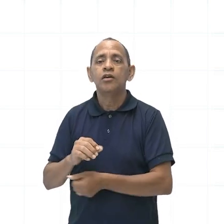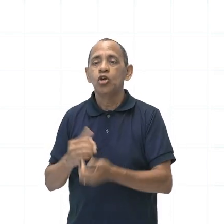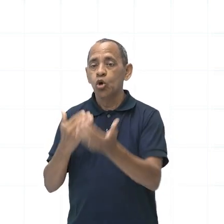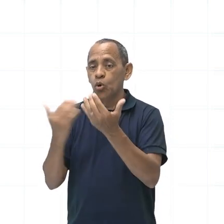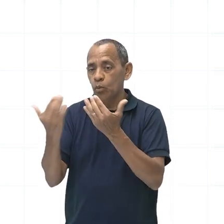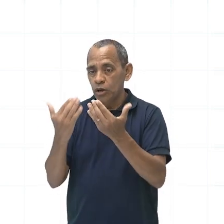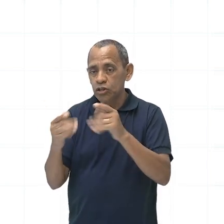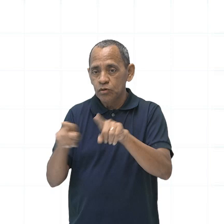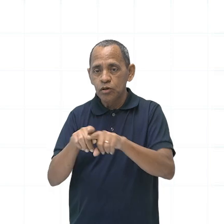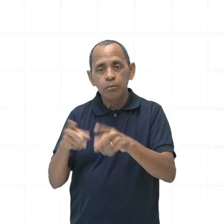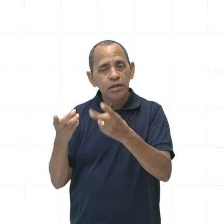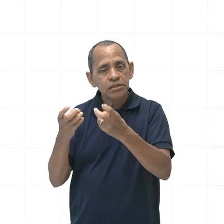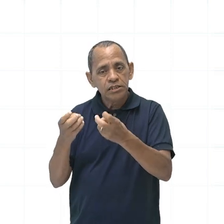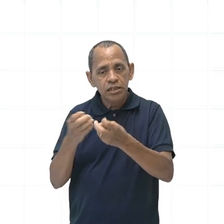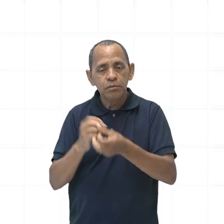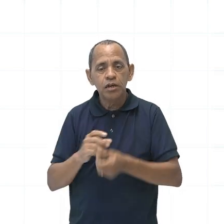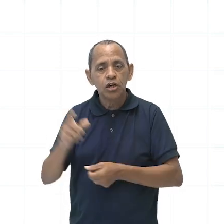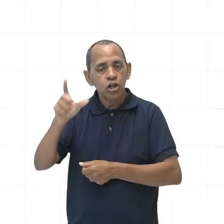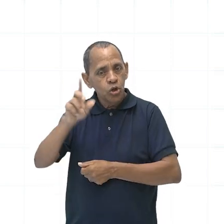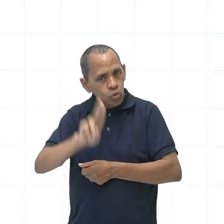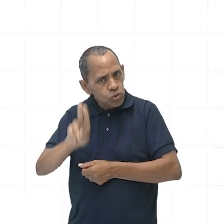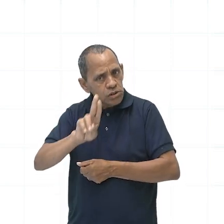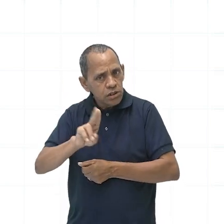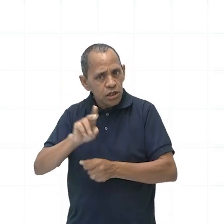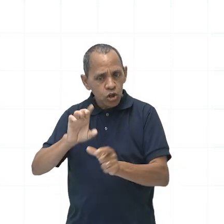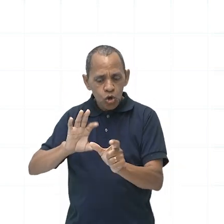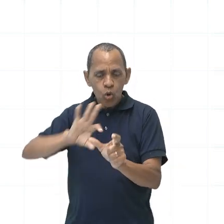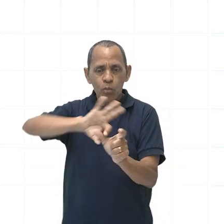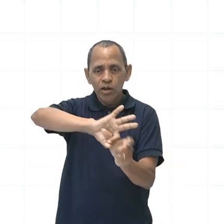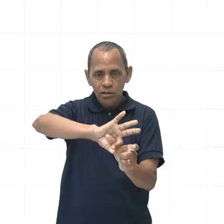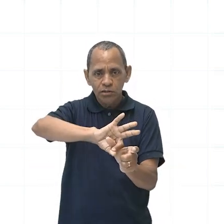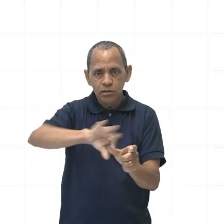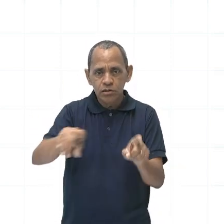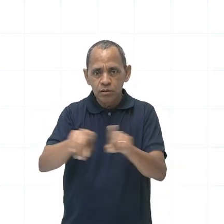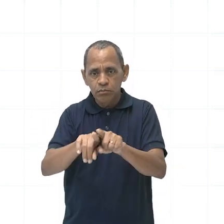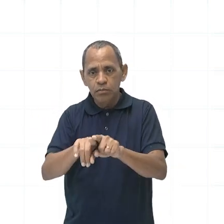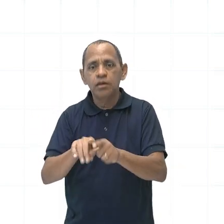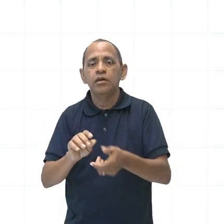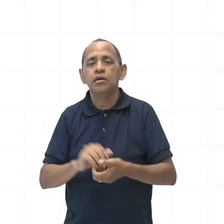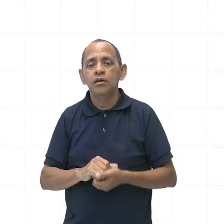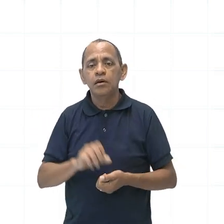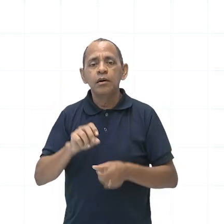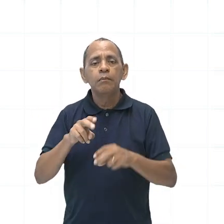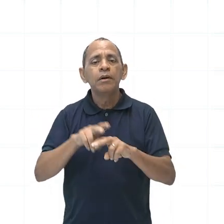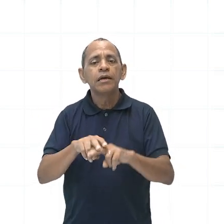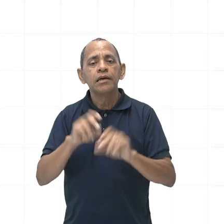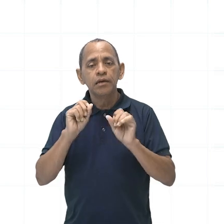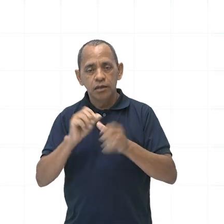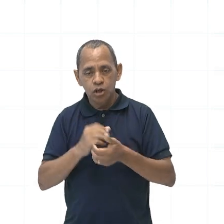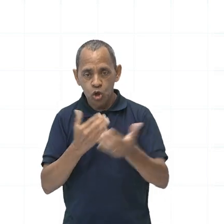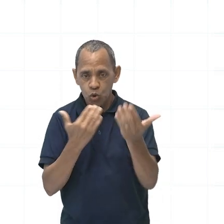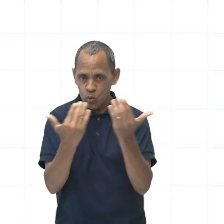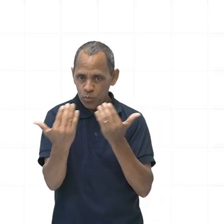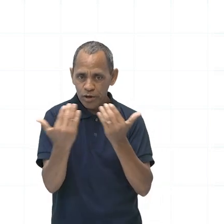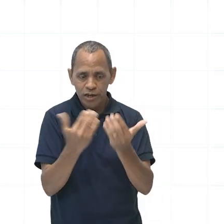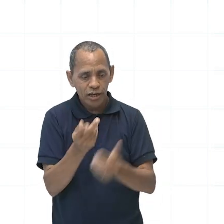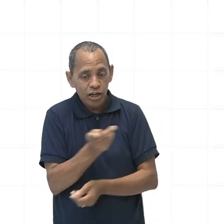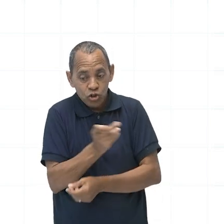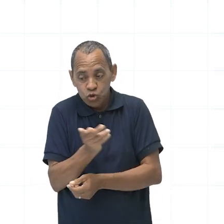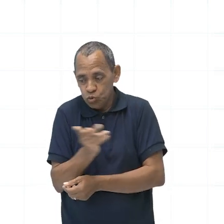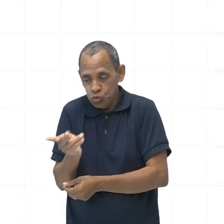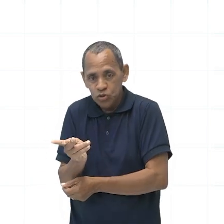adverbial comparativa. E nota que eu utilizei o conectivo tanto quanto para estabelecer essa relação